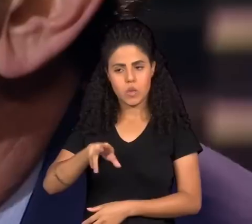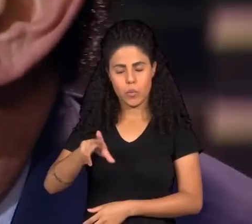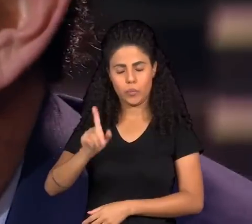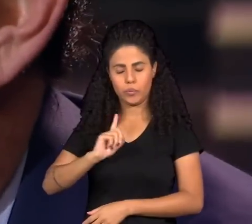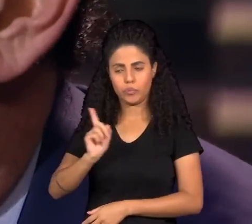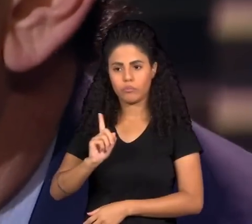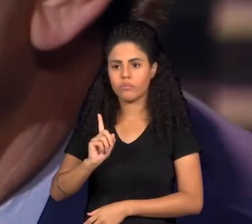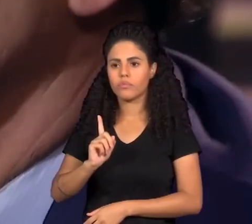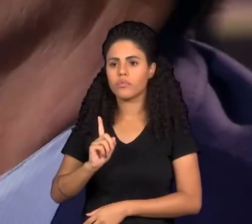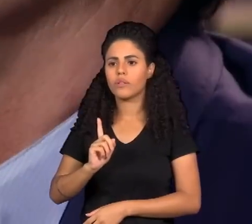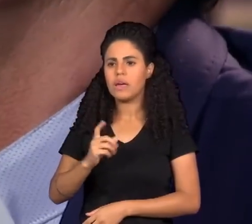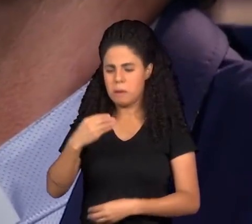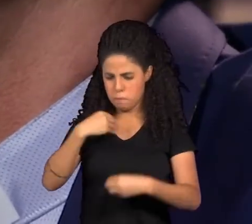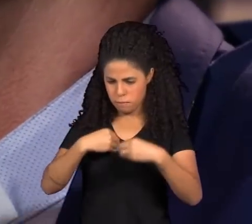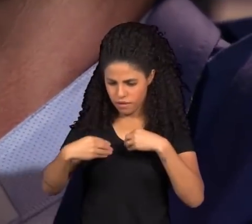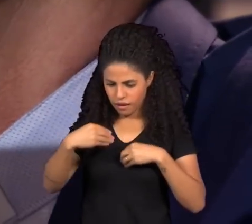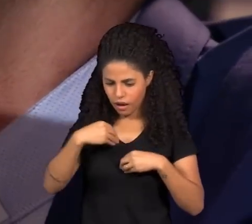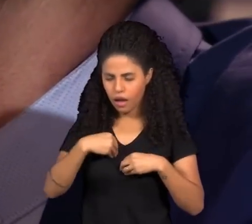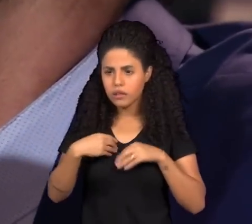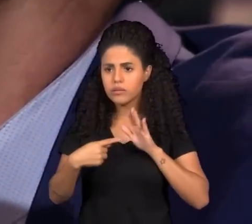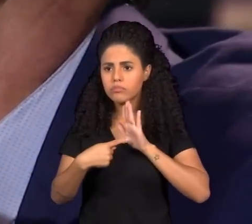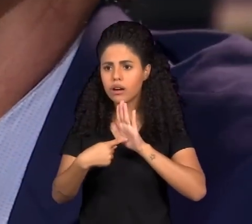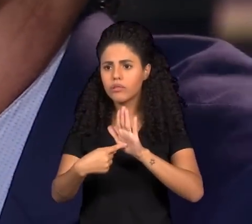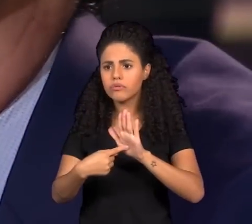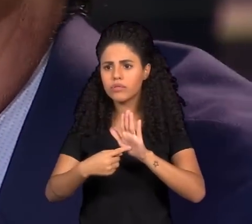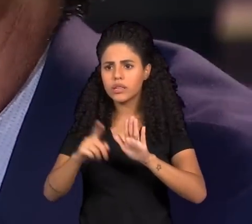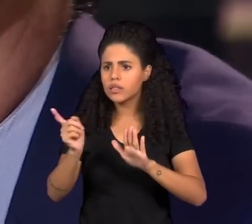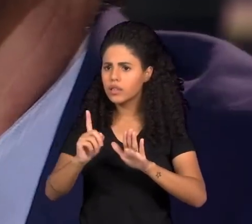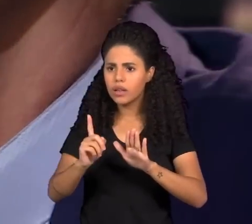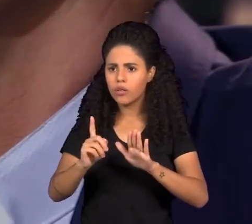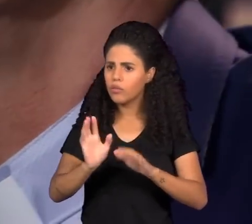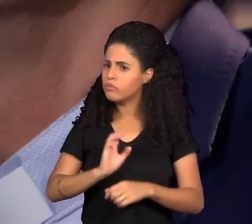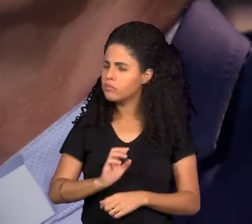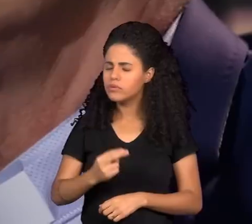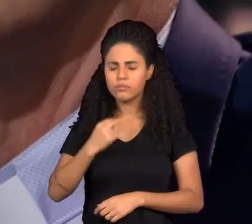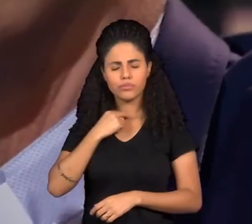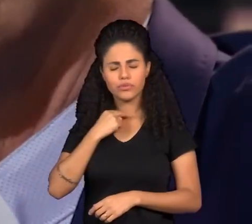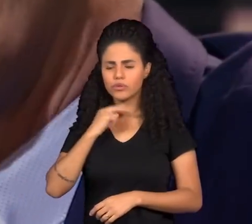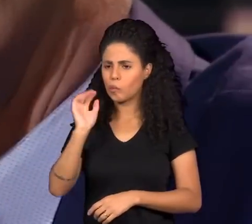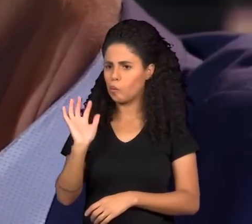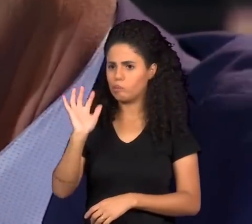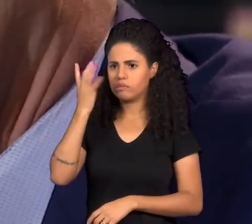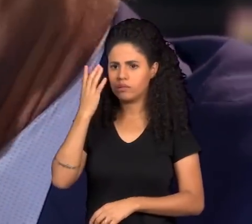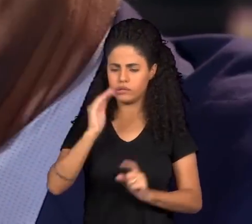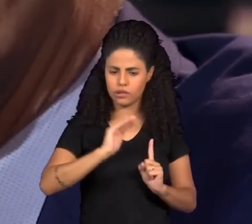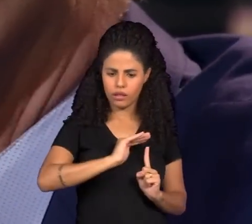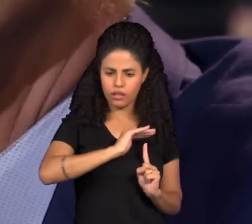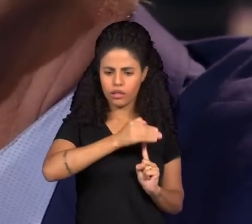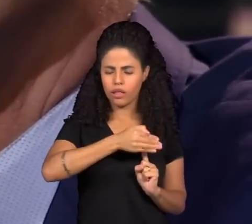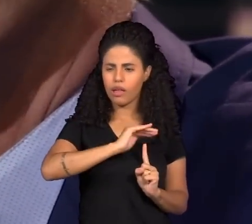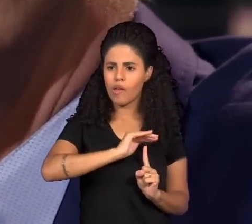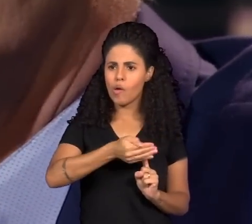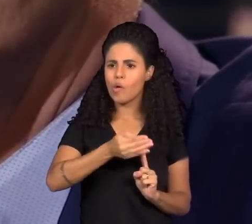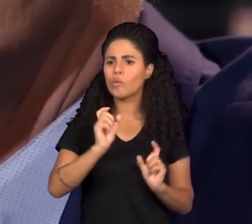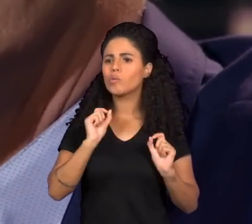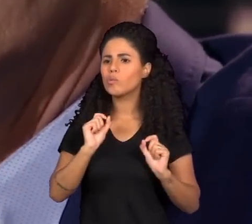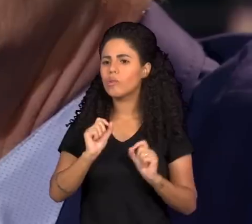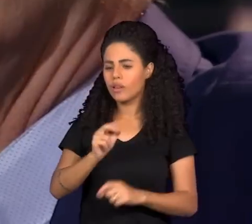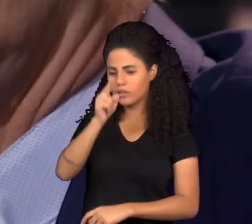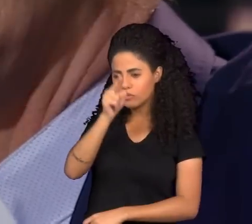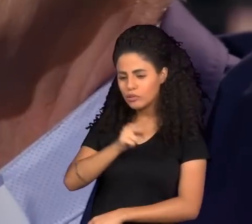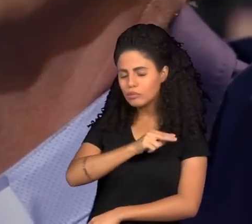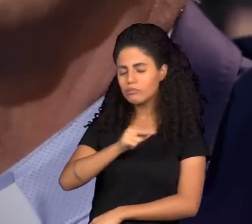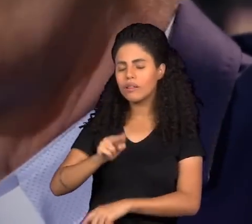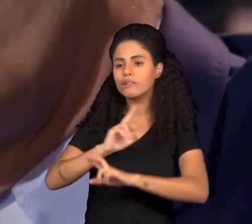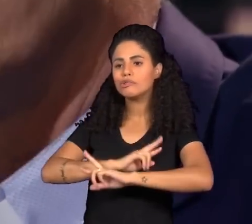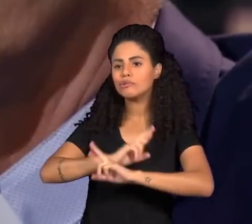justifica o pecado, não justifica que não deveria ter acontecido, que se espera de um padre uma conduta diferente.